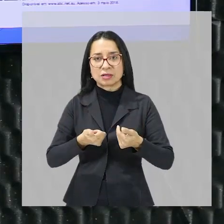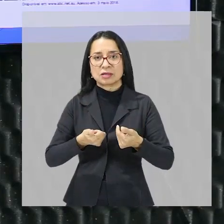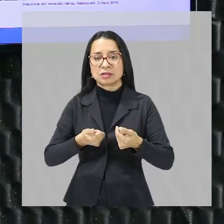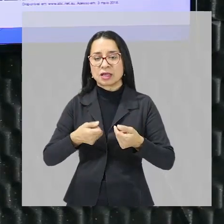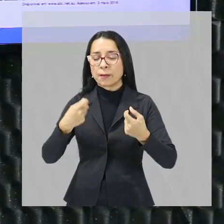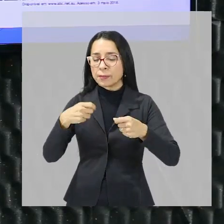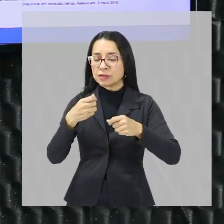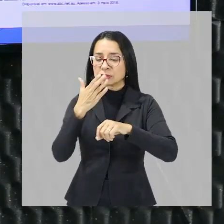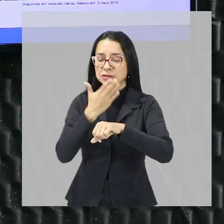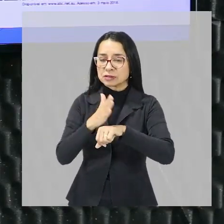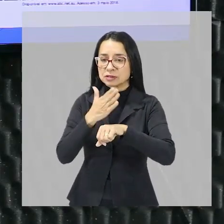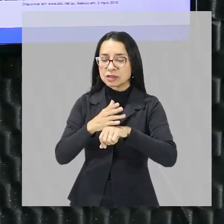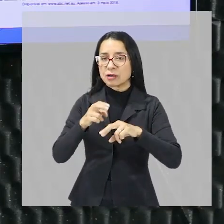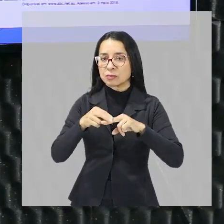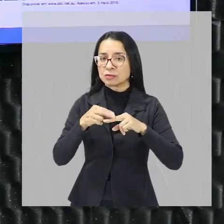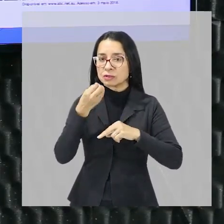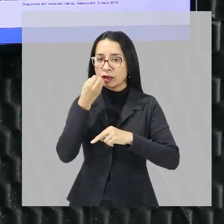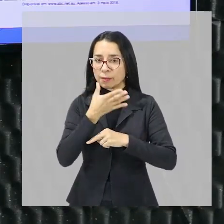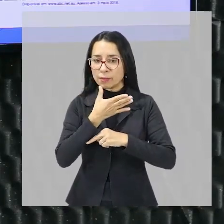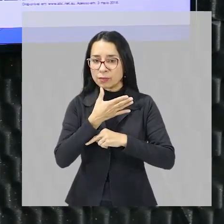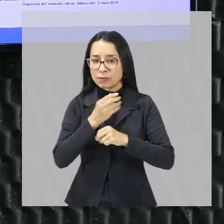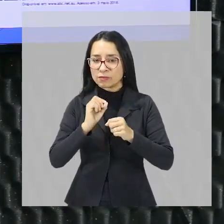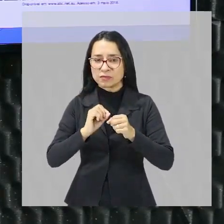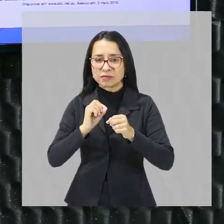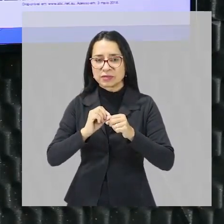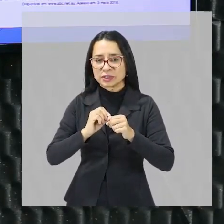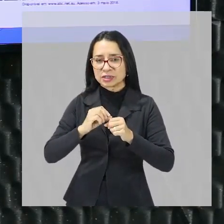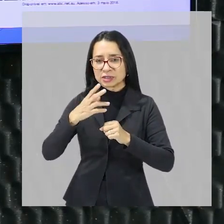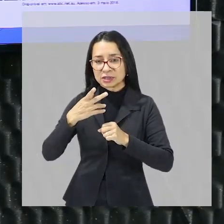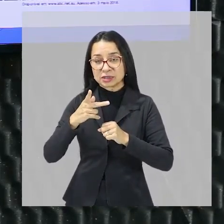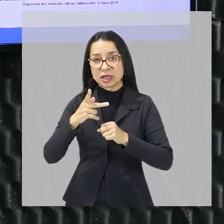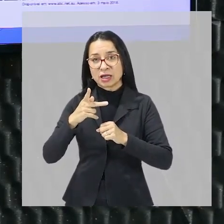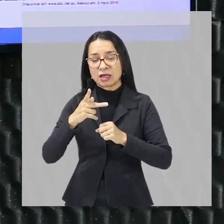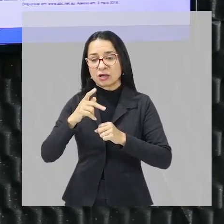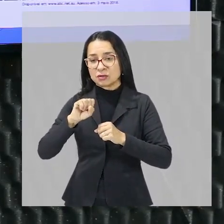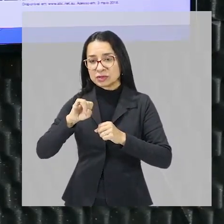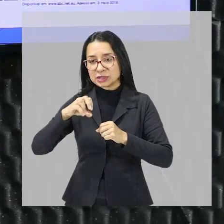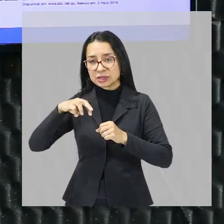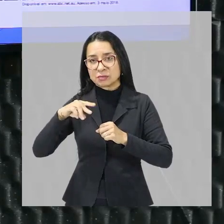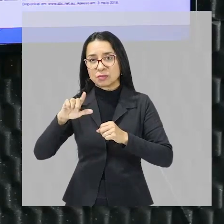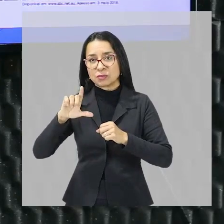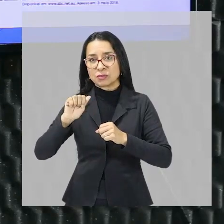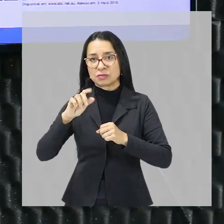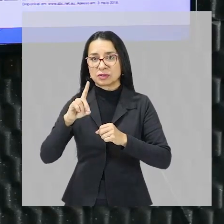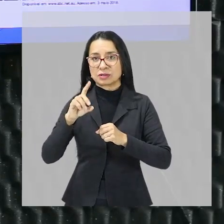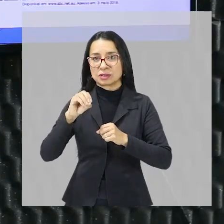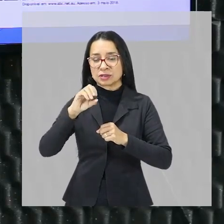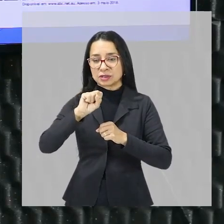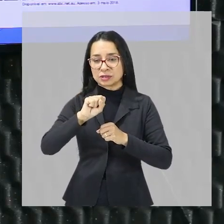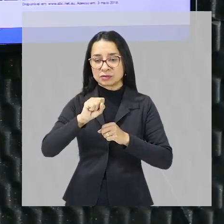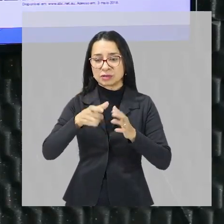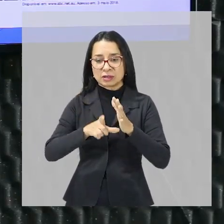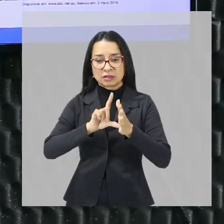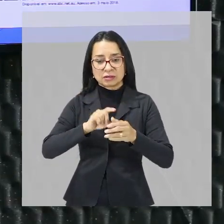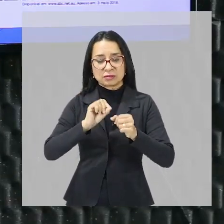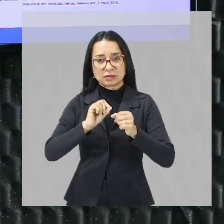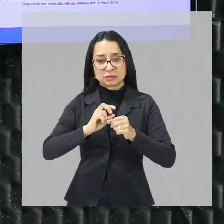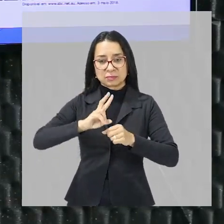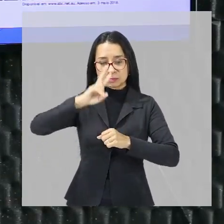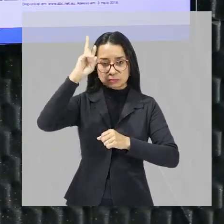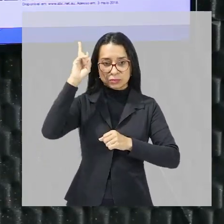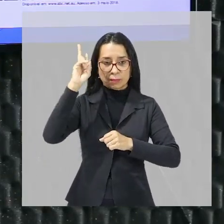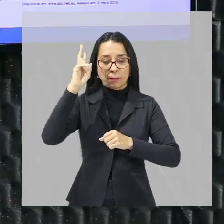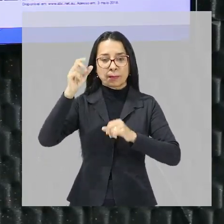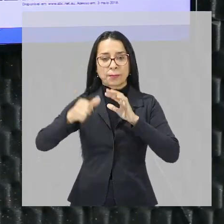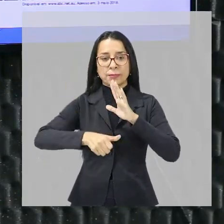treinar. Por isso que é bom você fazer os simulados, as atividades, os exercícios, antes de fazer o vestibular. Olha só, essa